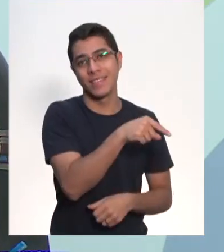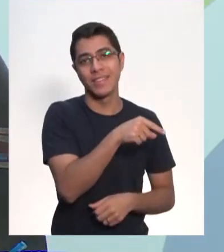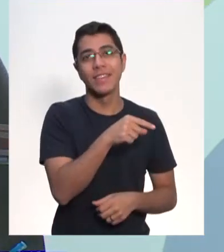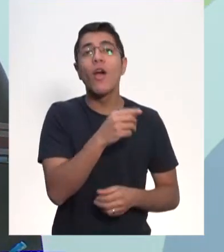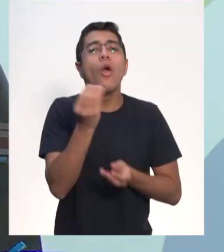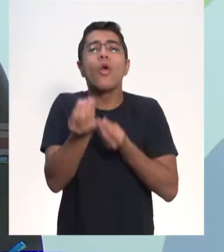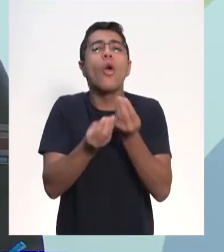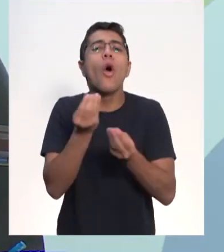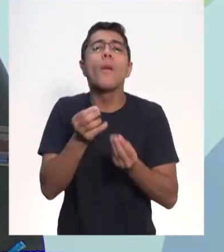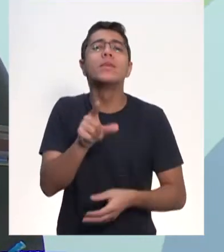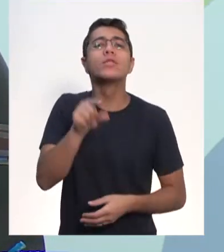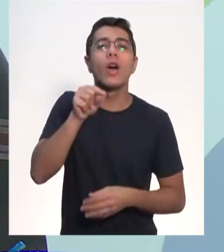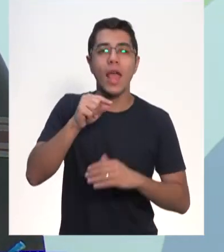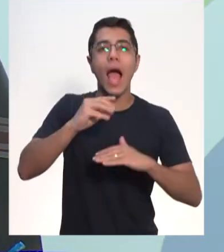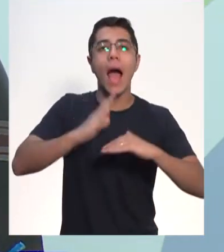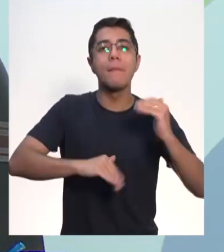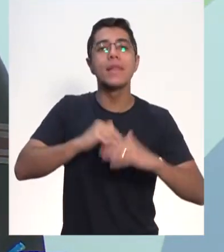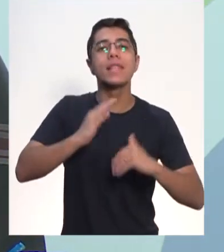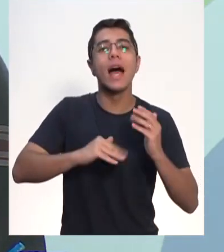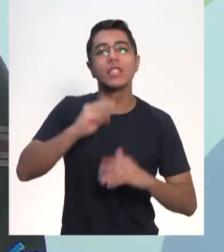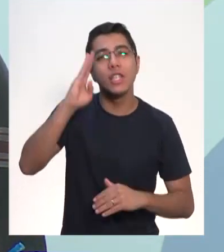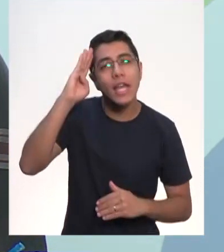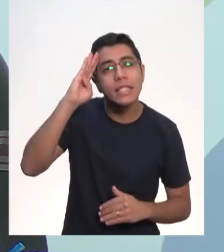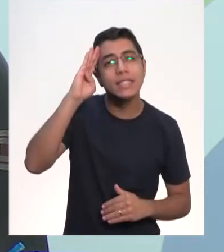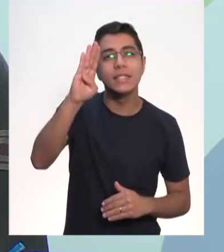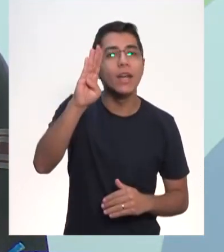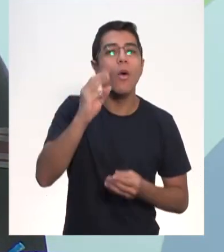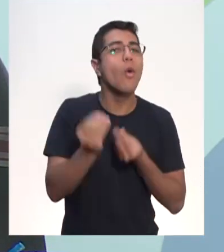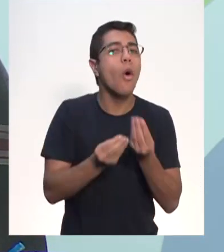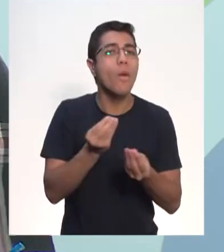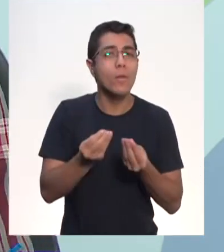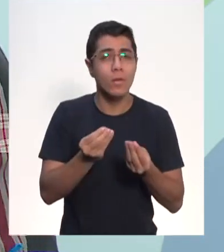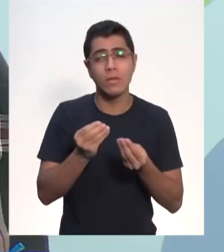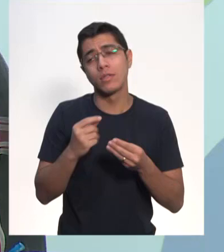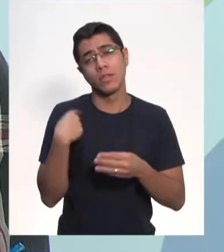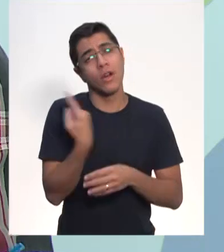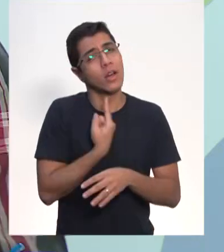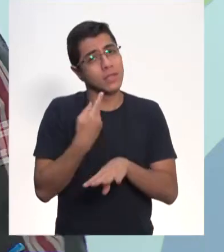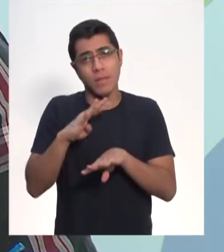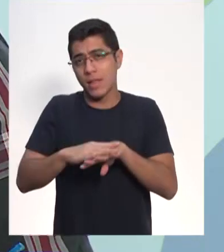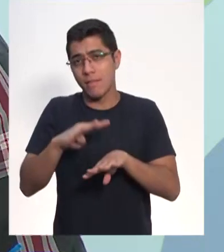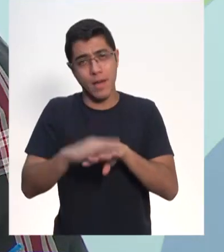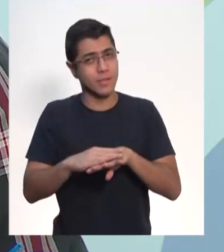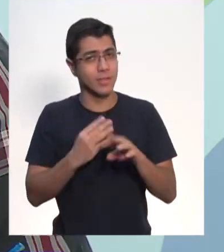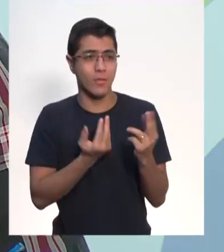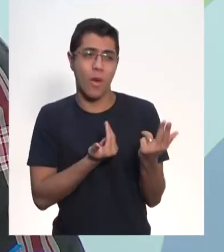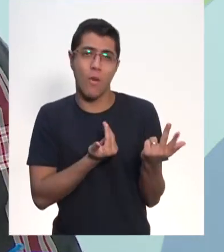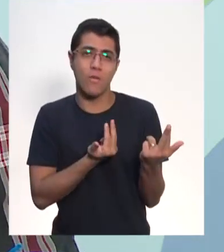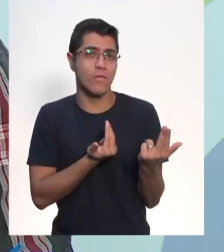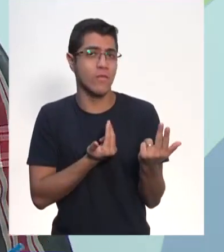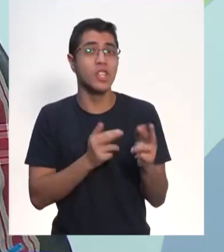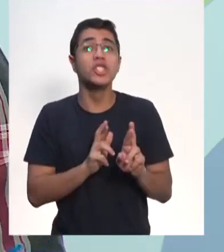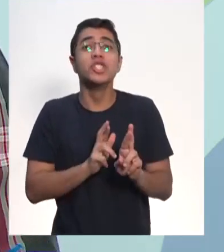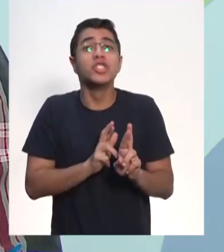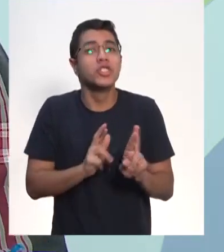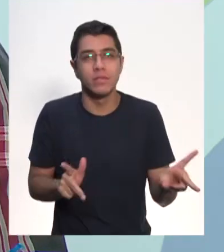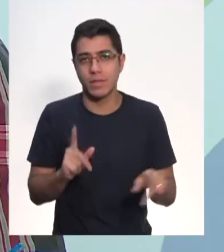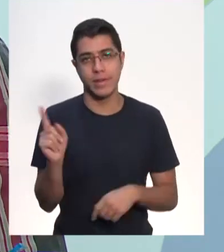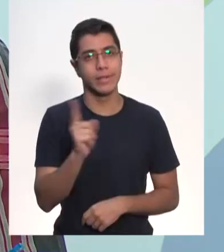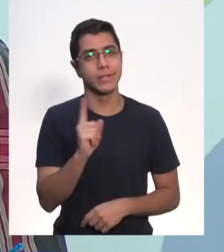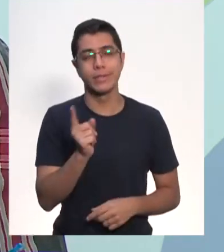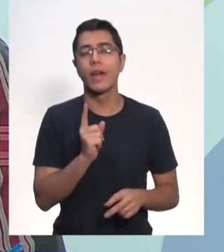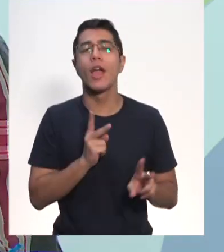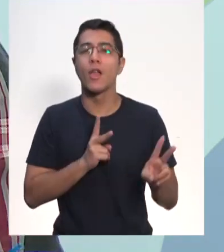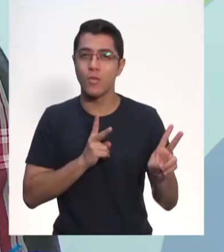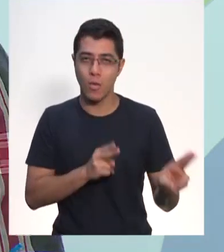essenciais, e então na equipe de matemática não foi diferente, né. Eu vou trabalhar, na verdade,